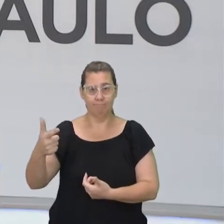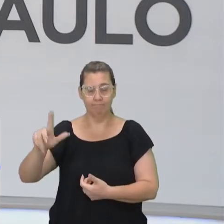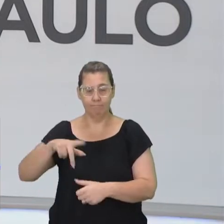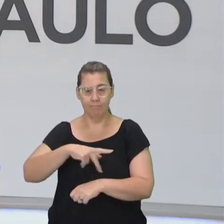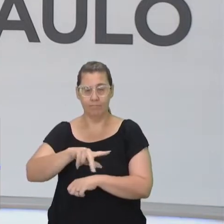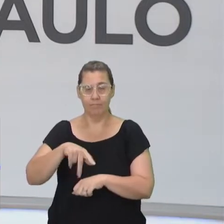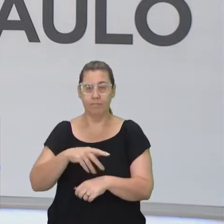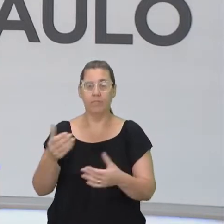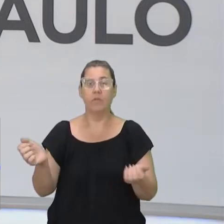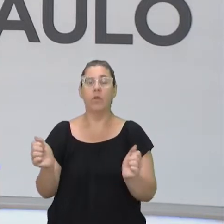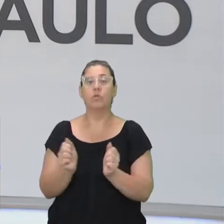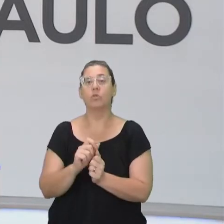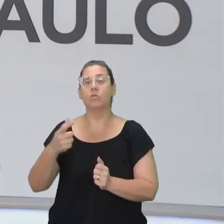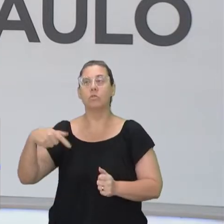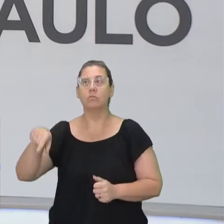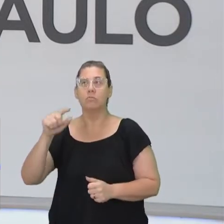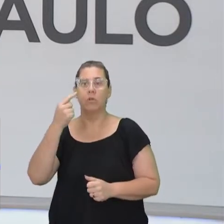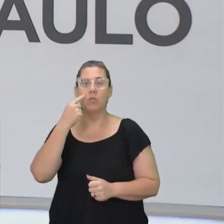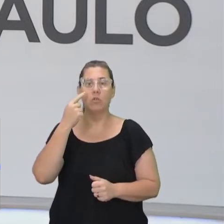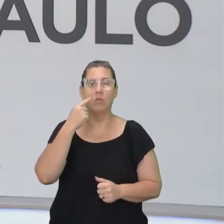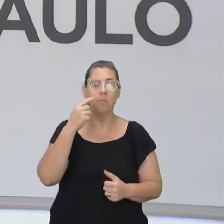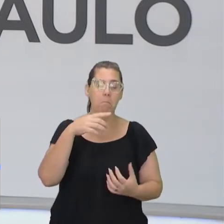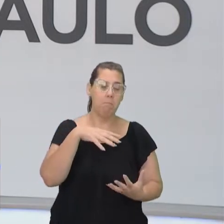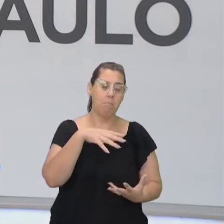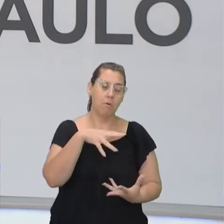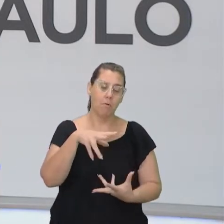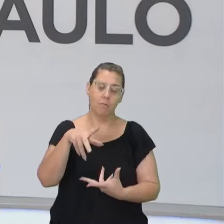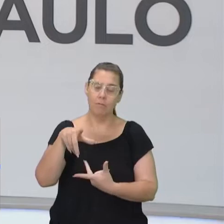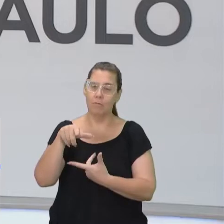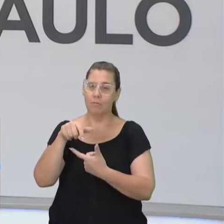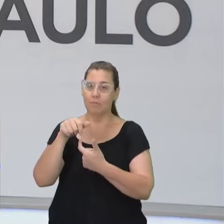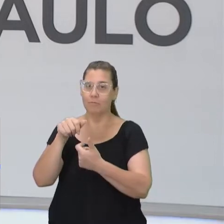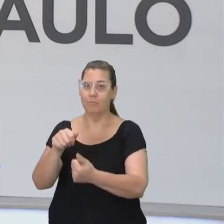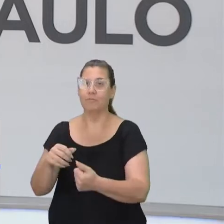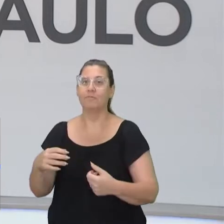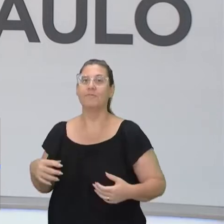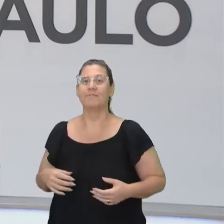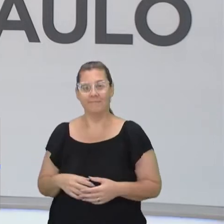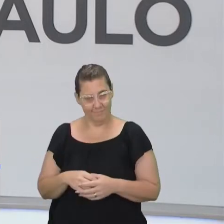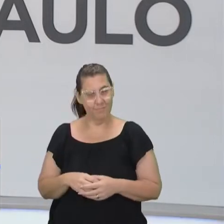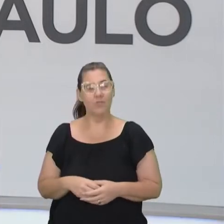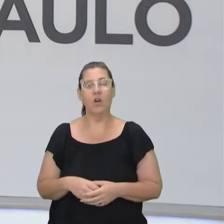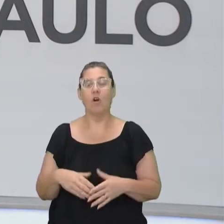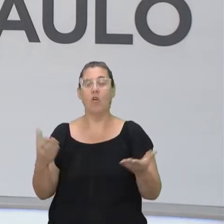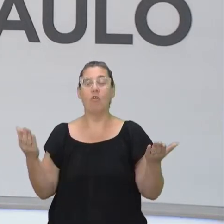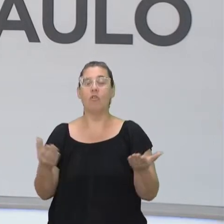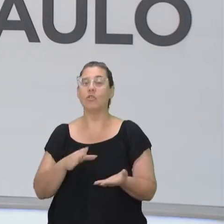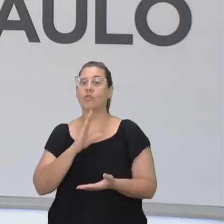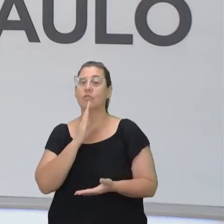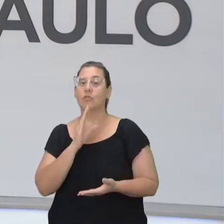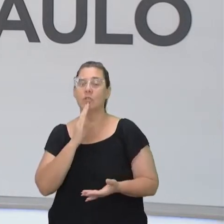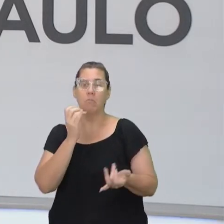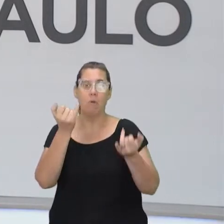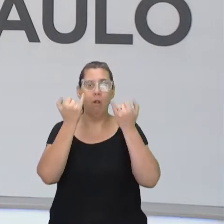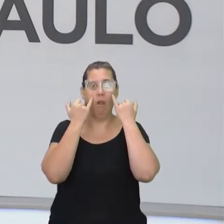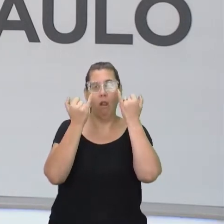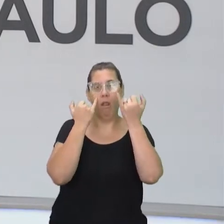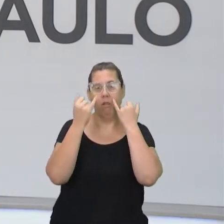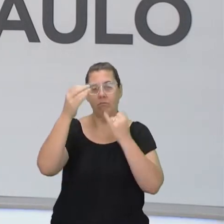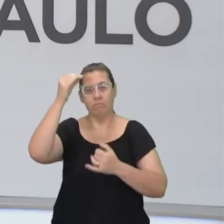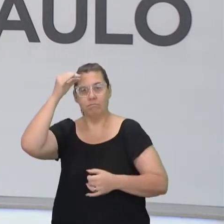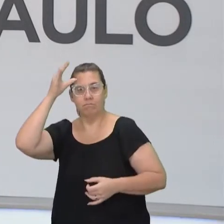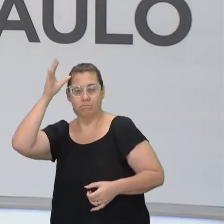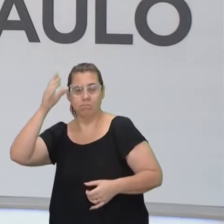para que juntos possamos viajar pelo maravilhoso mundo da informação, do conhecimento e da notícia. E hoje